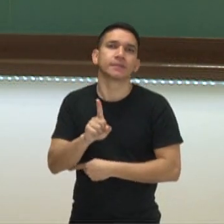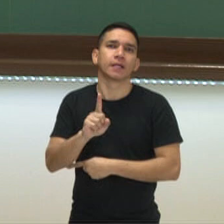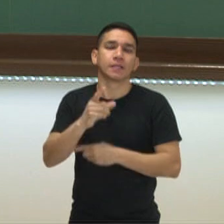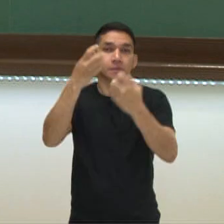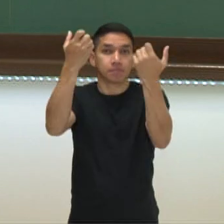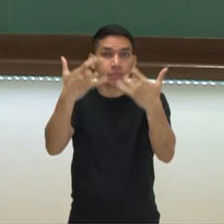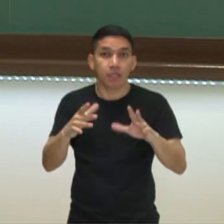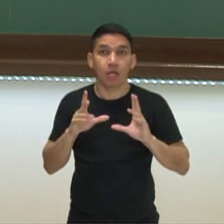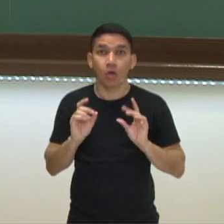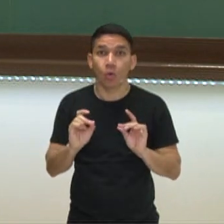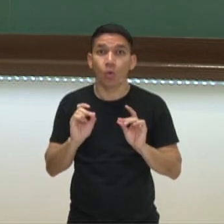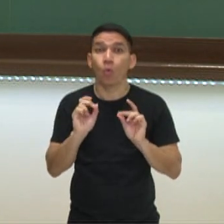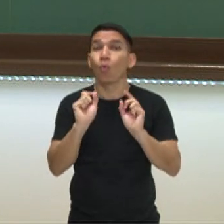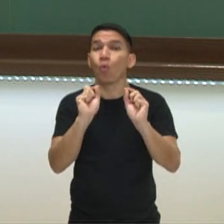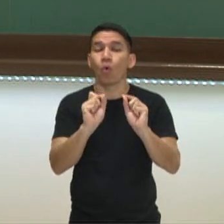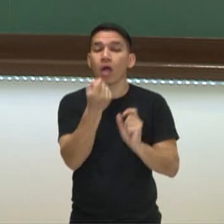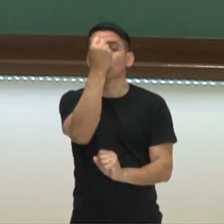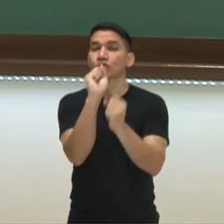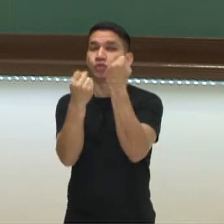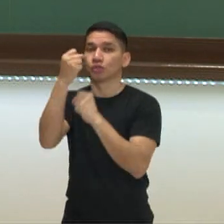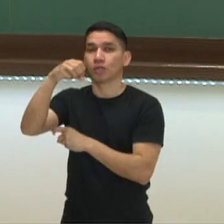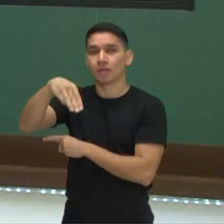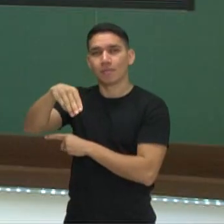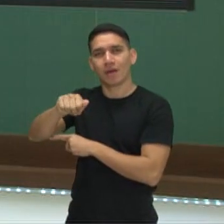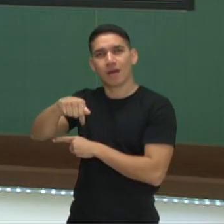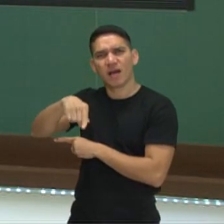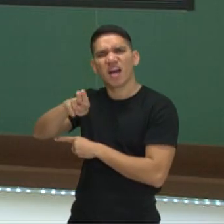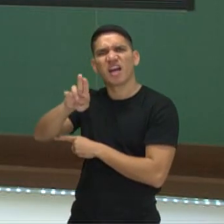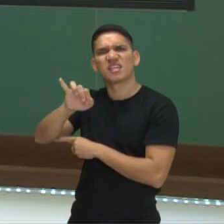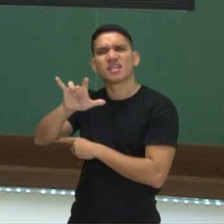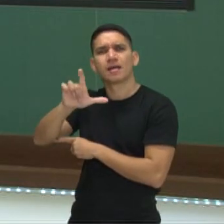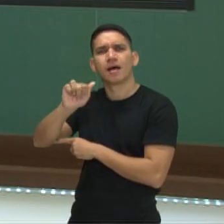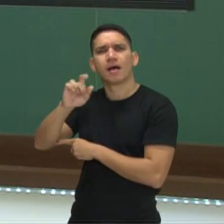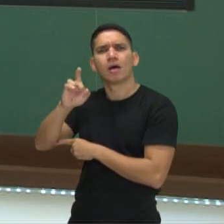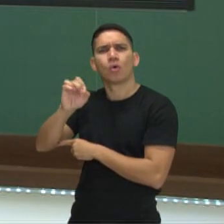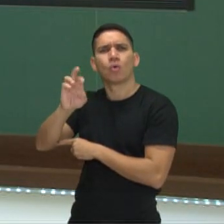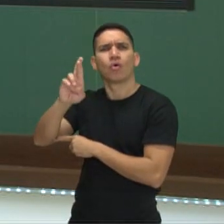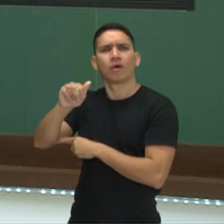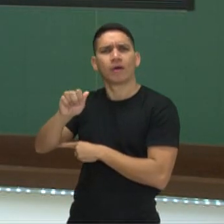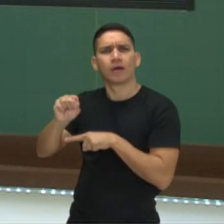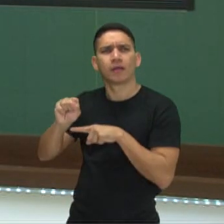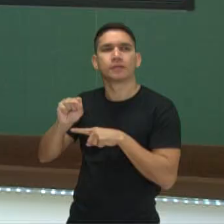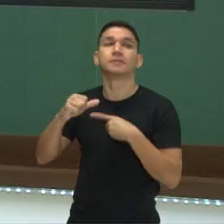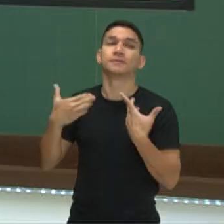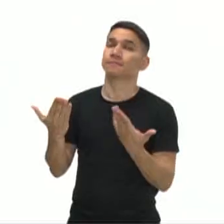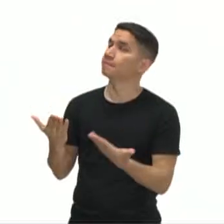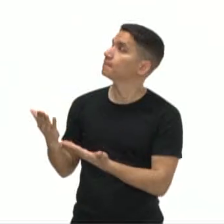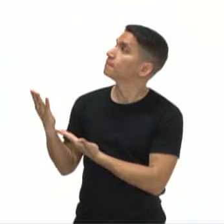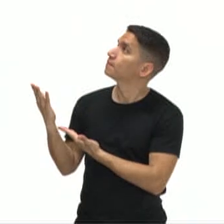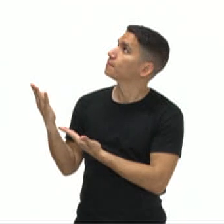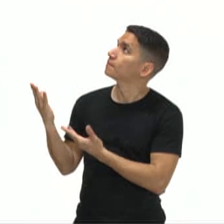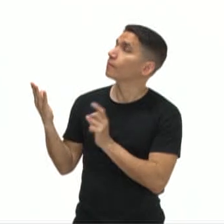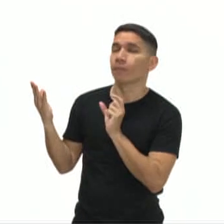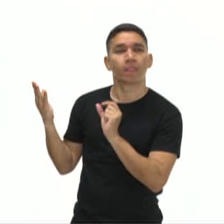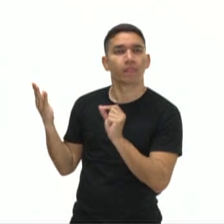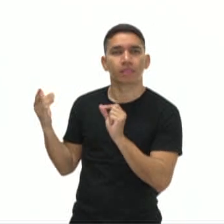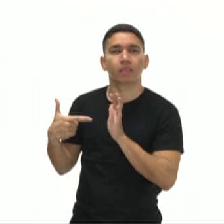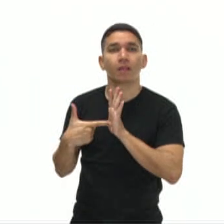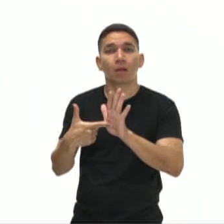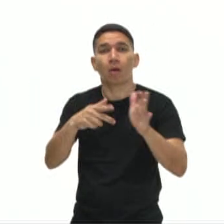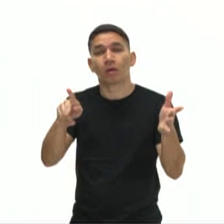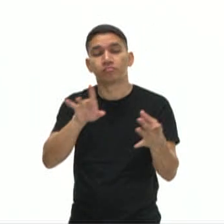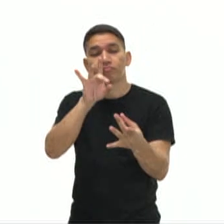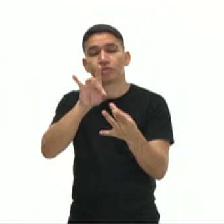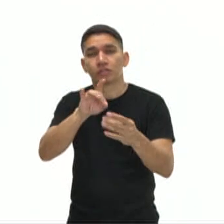indústrias maquiladoras, ok? Muito bem. Então, aqui para o país,